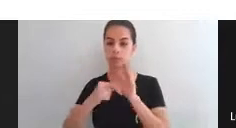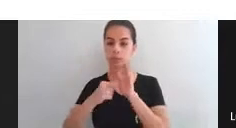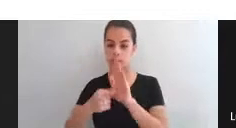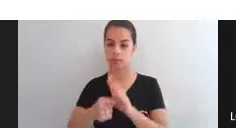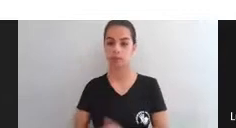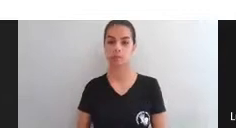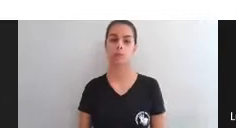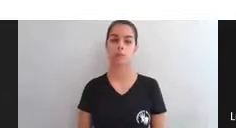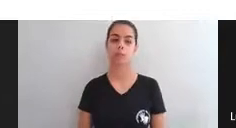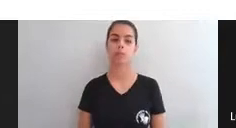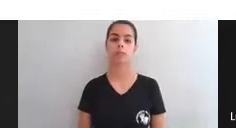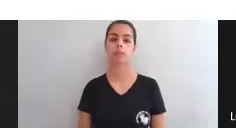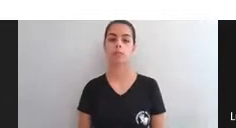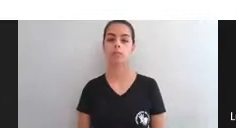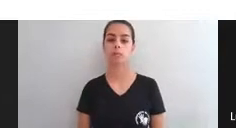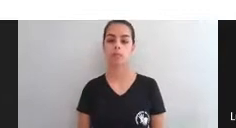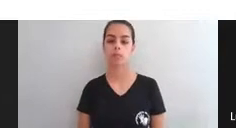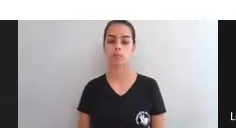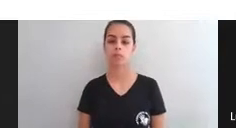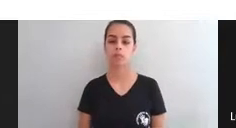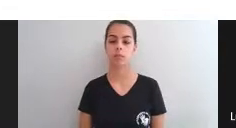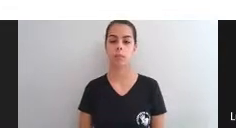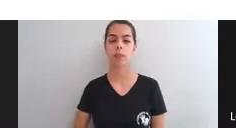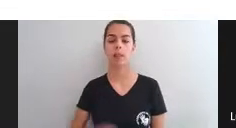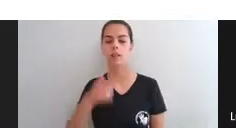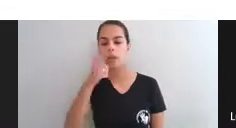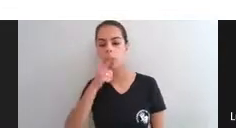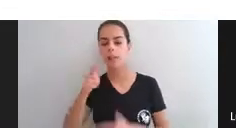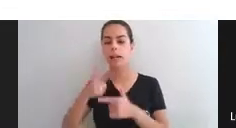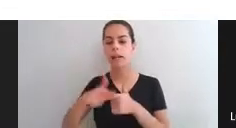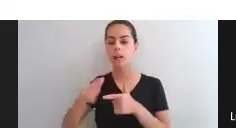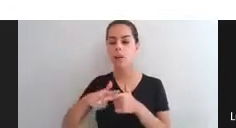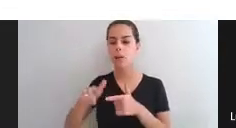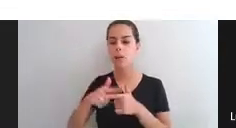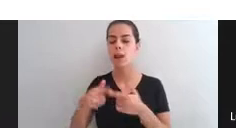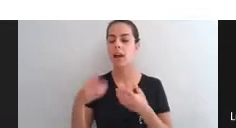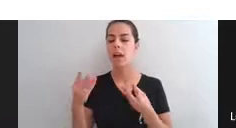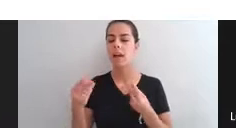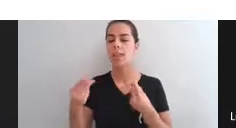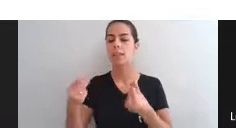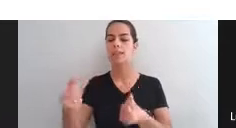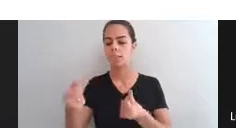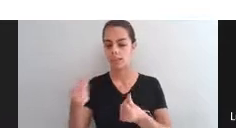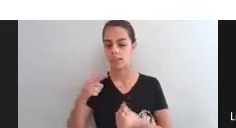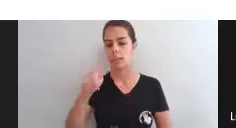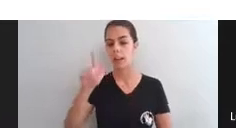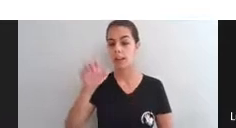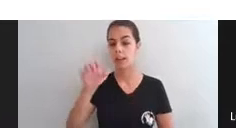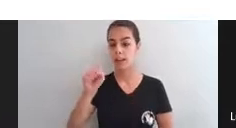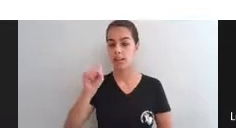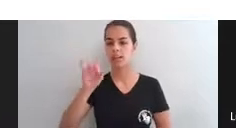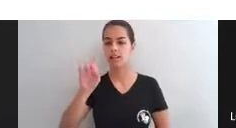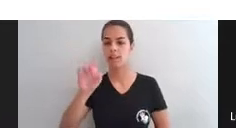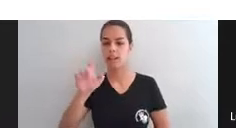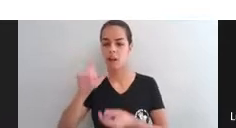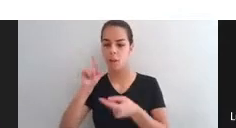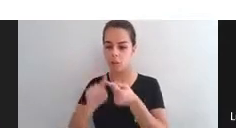Bem, agora a gente consegue calcular a eficiência desse processo considerando o gás ideal,